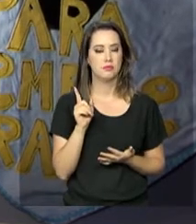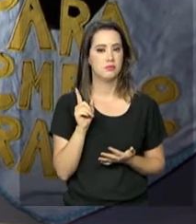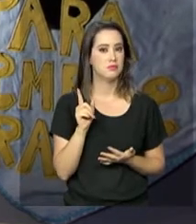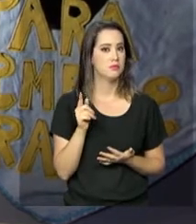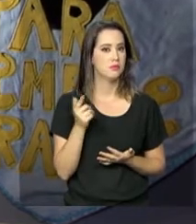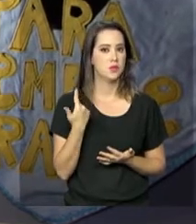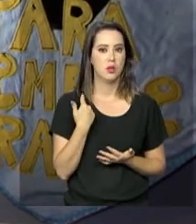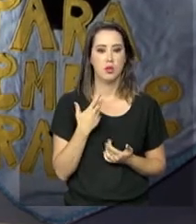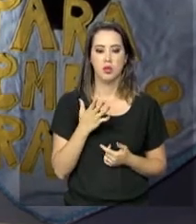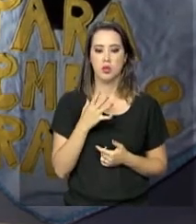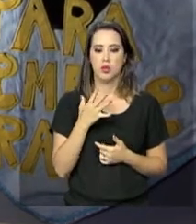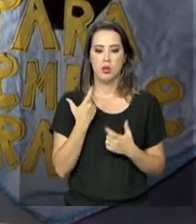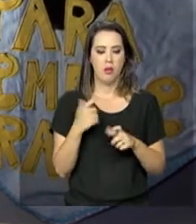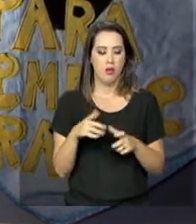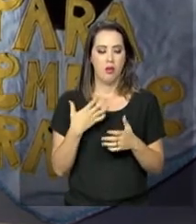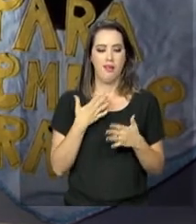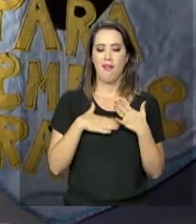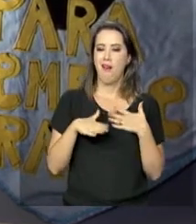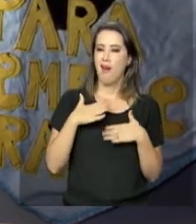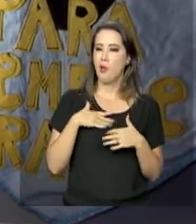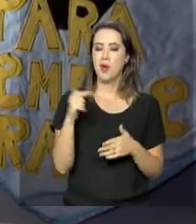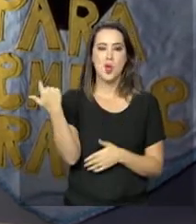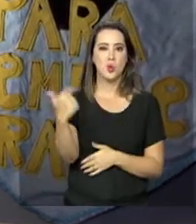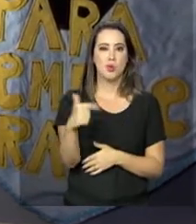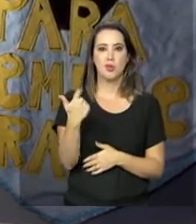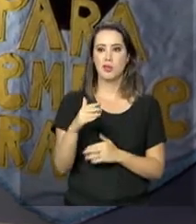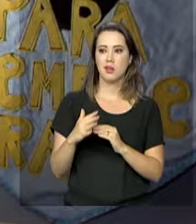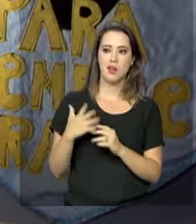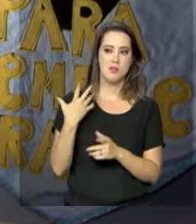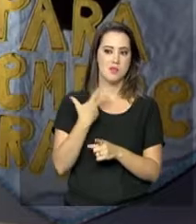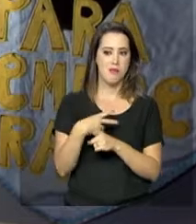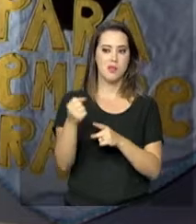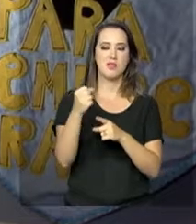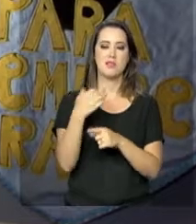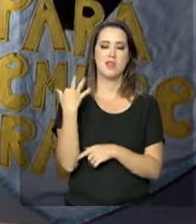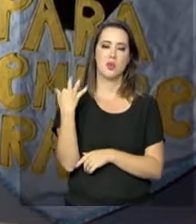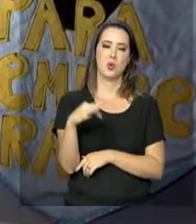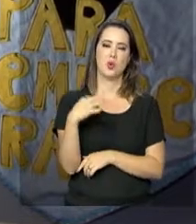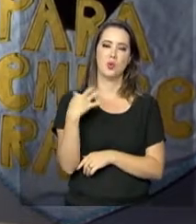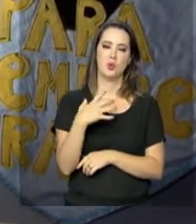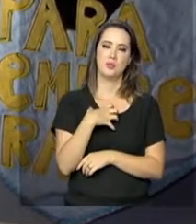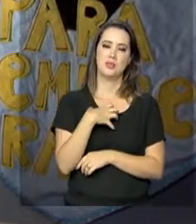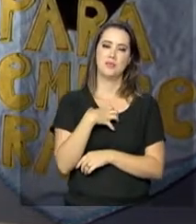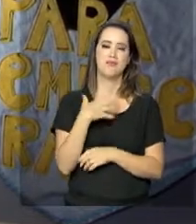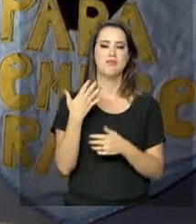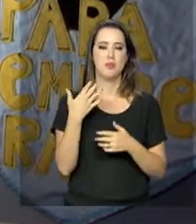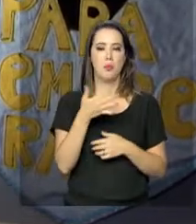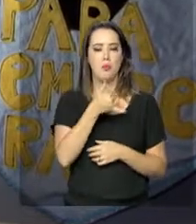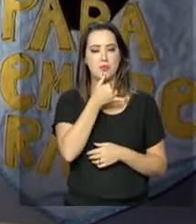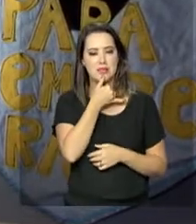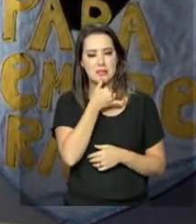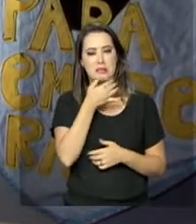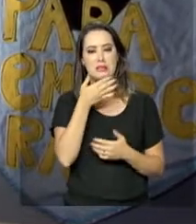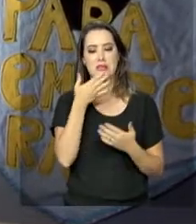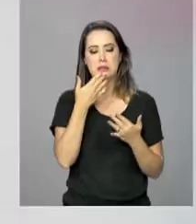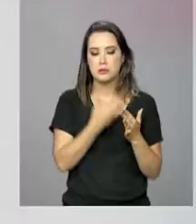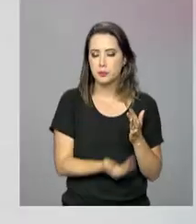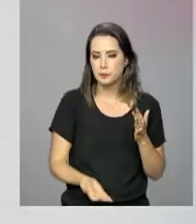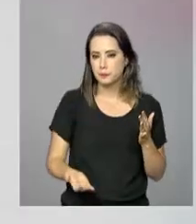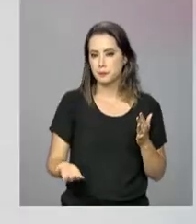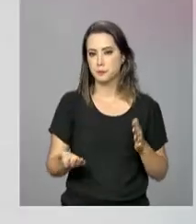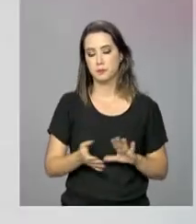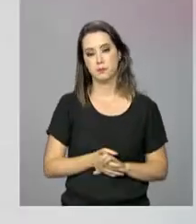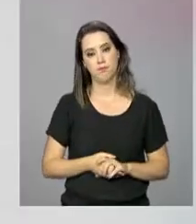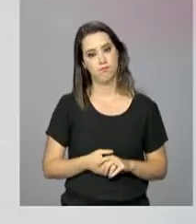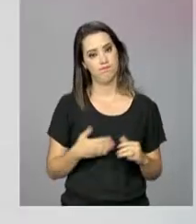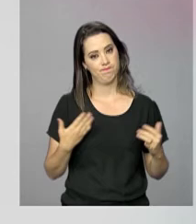não deixa um espaço tranquilo pra você superar essa essa coisa terrível essa doença perda né para